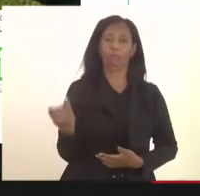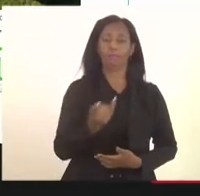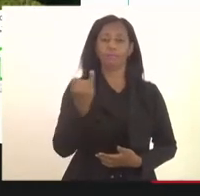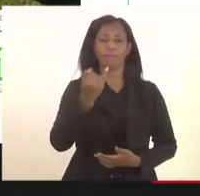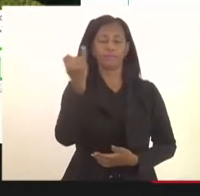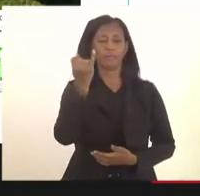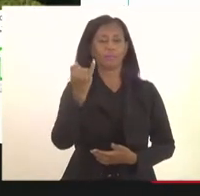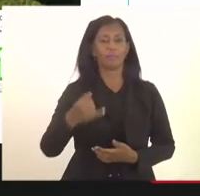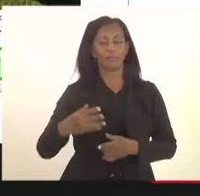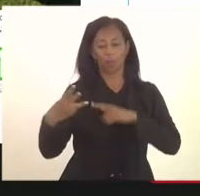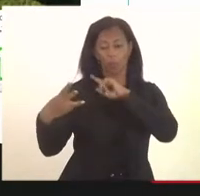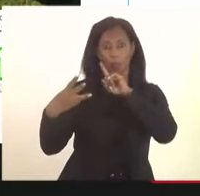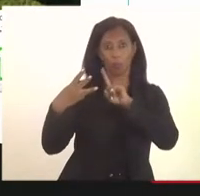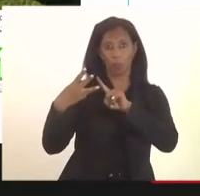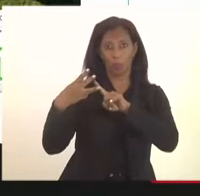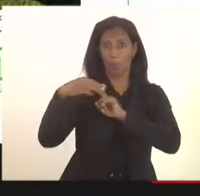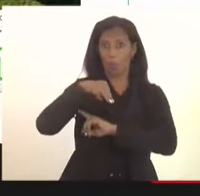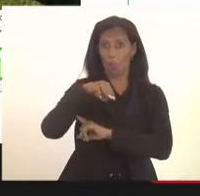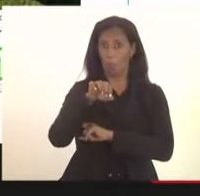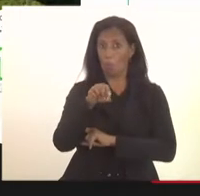esse módulo 3.